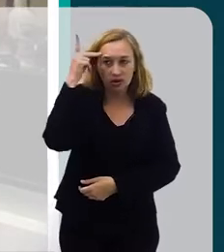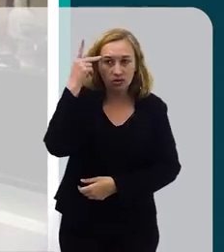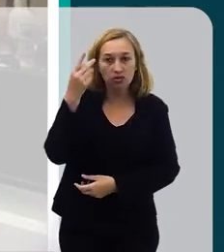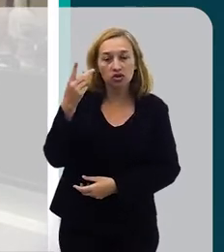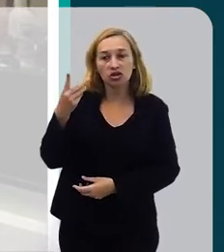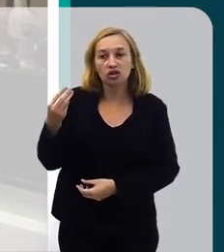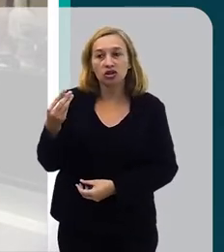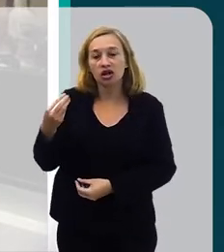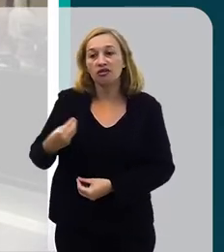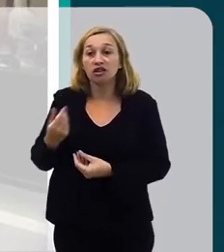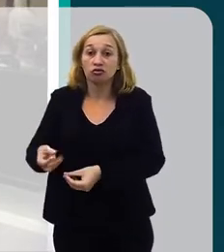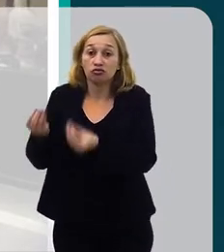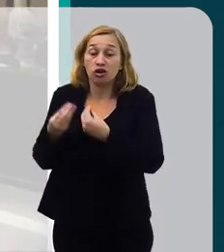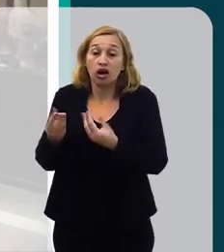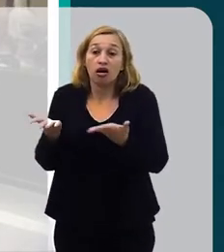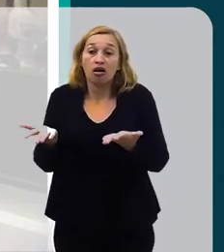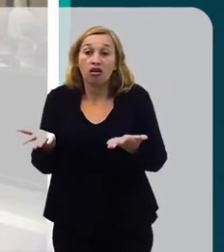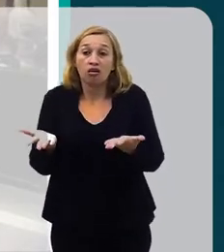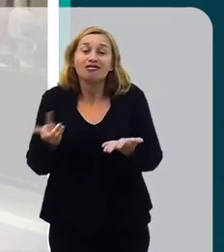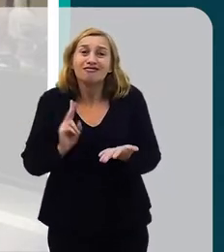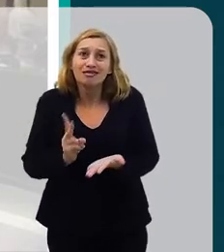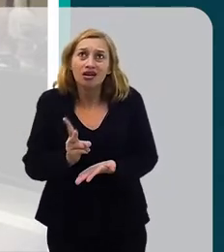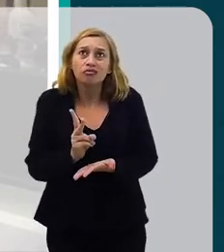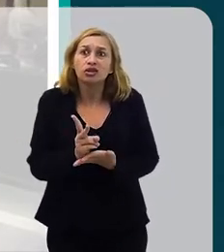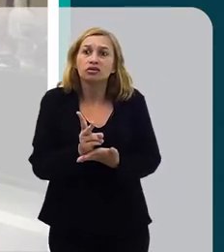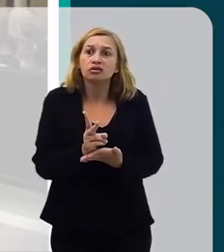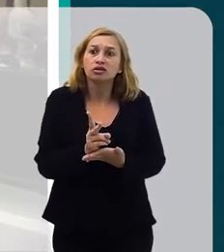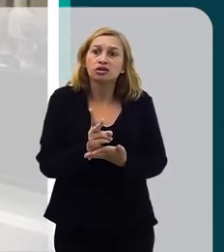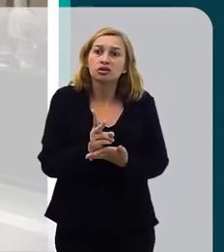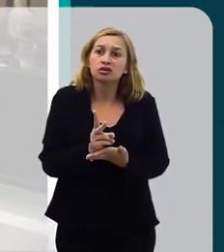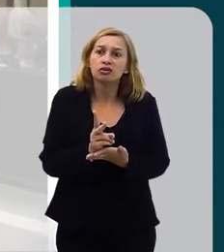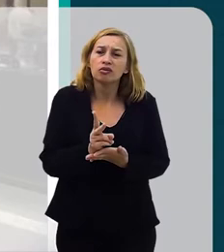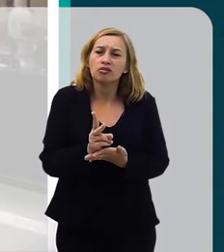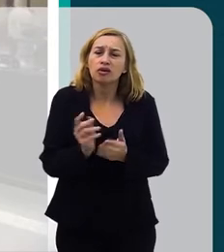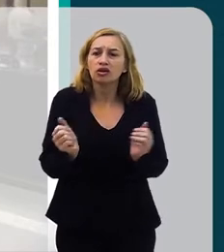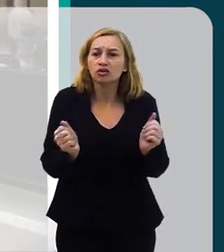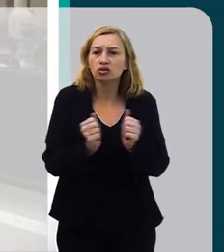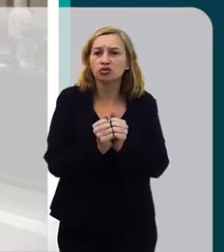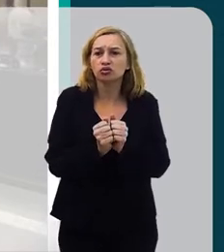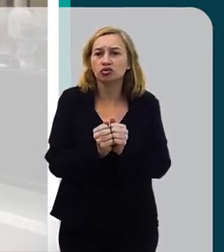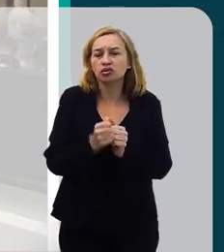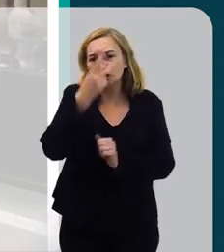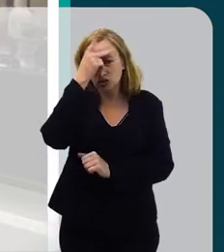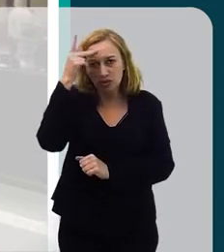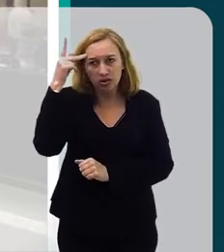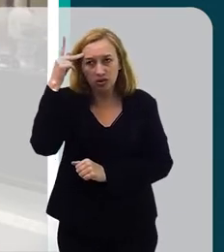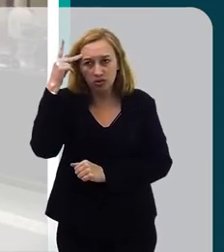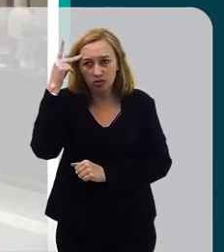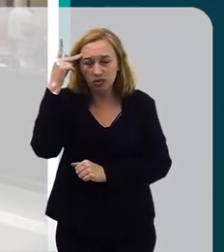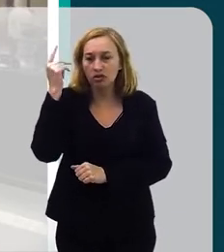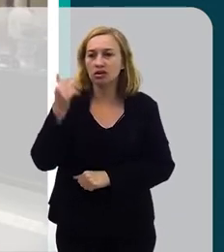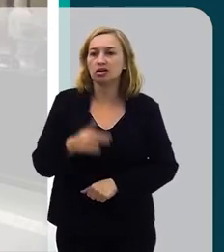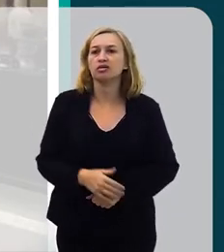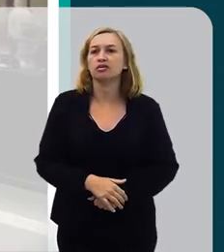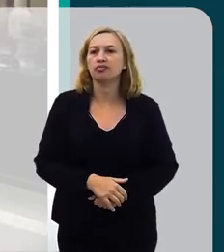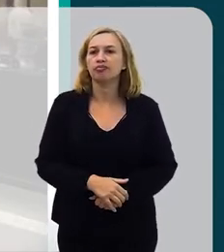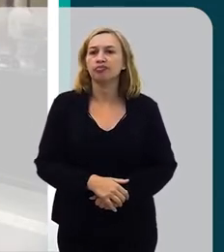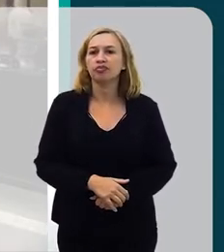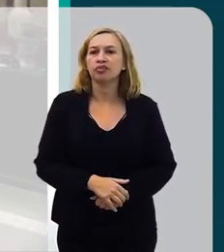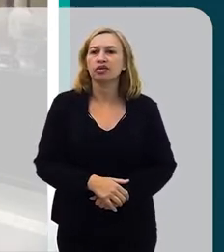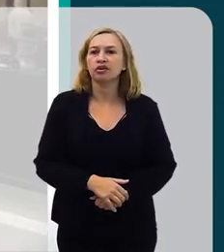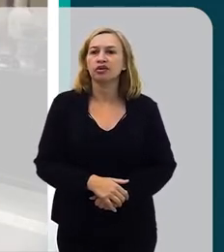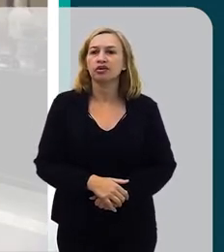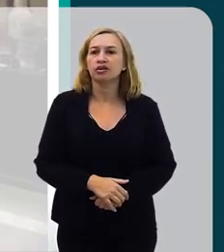com pessoas que a vida trouxe. Então, sempre estar ao lado dessas pessoas